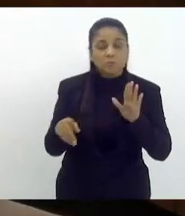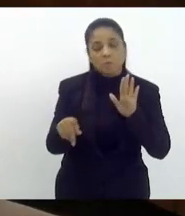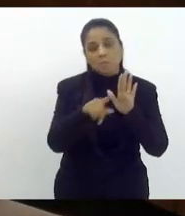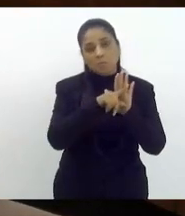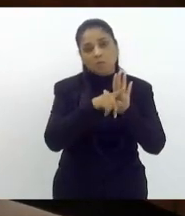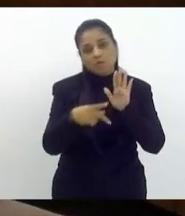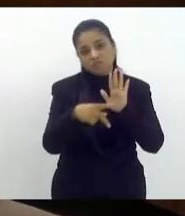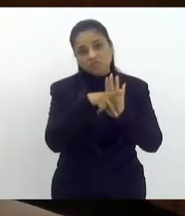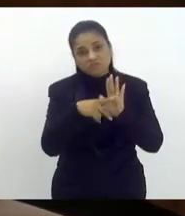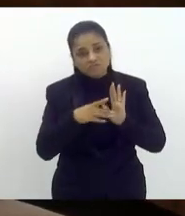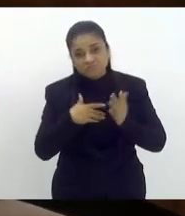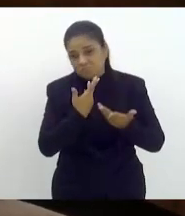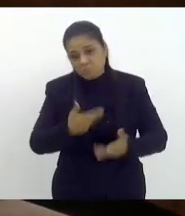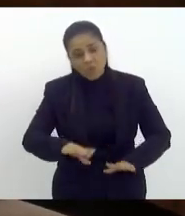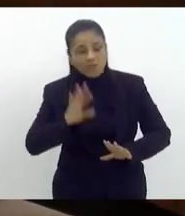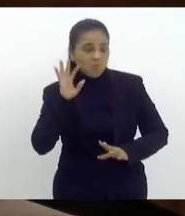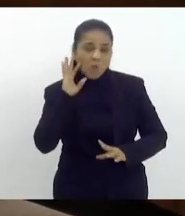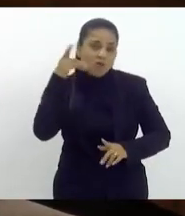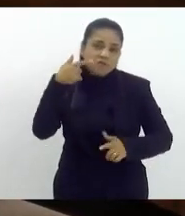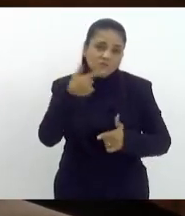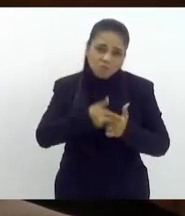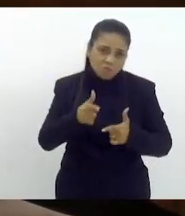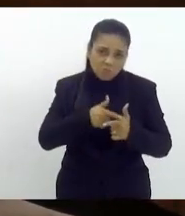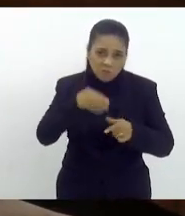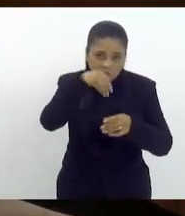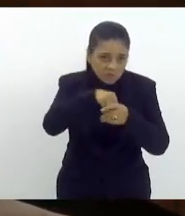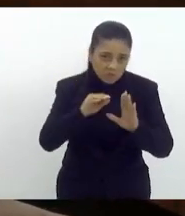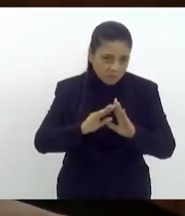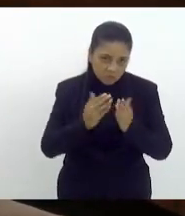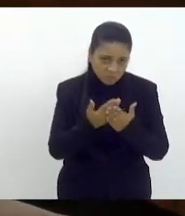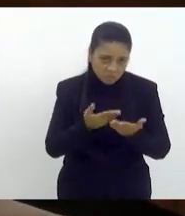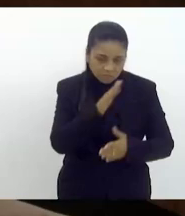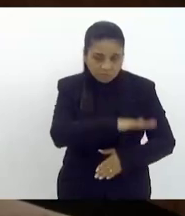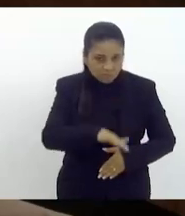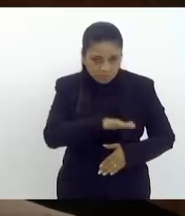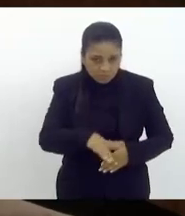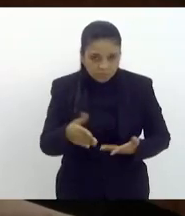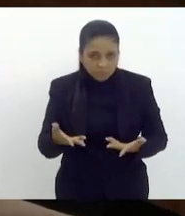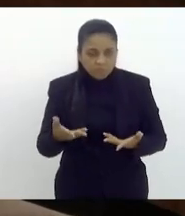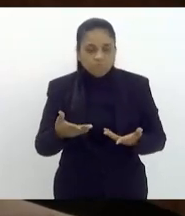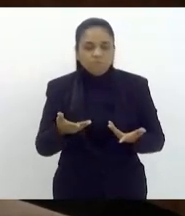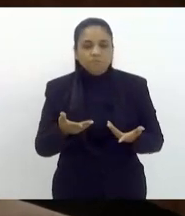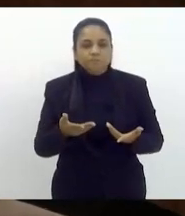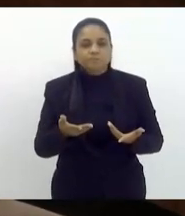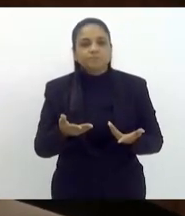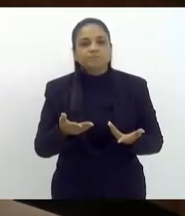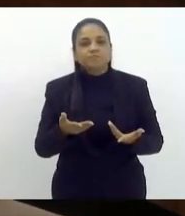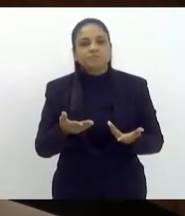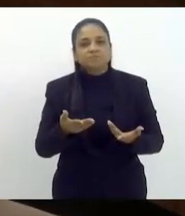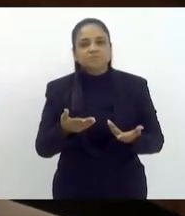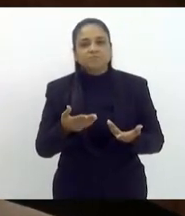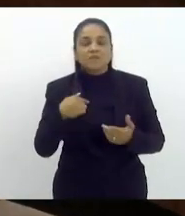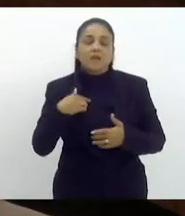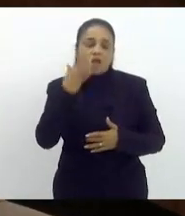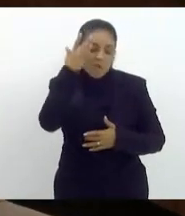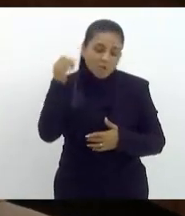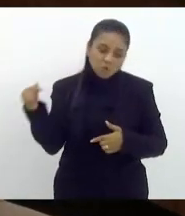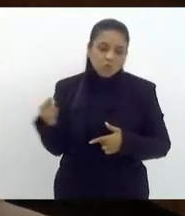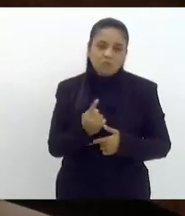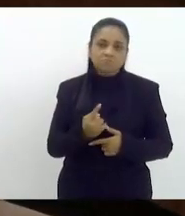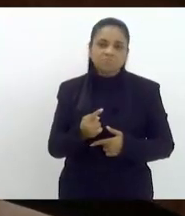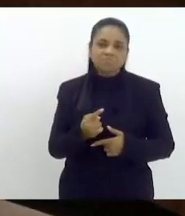não resolve a questão das crianças nas escolas não resolve não resolve se é pra só pro quadro amanhã eu tô aqui